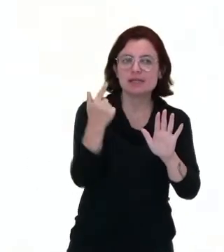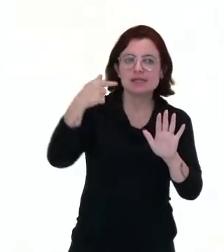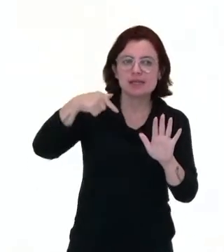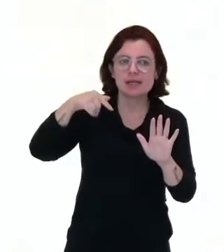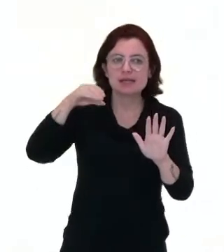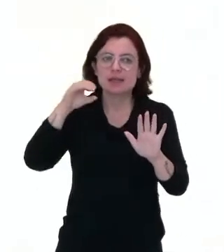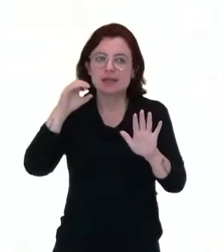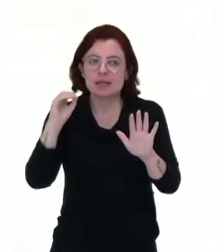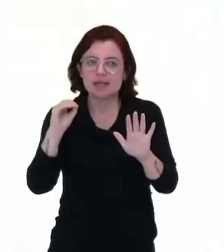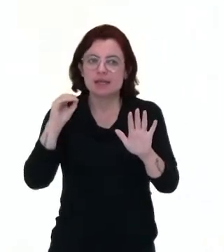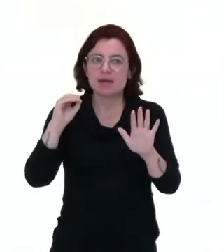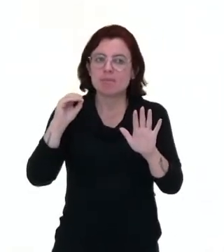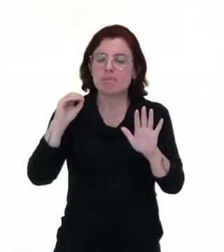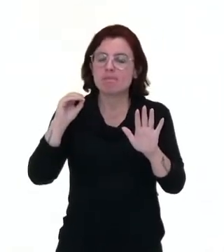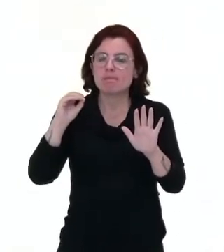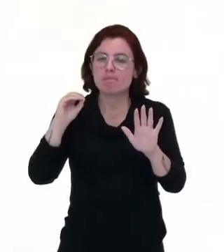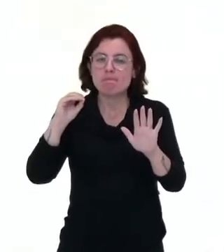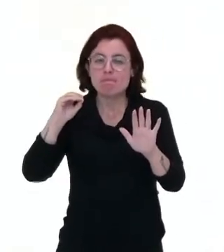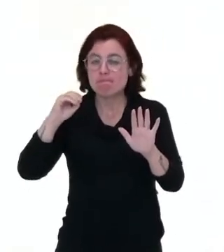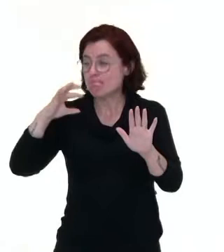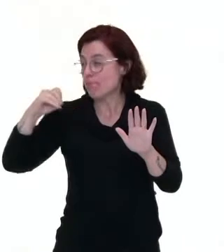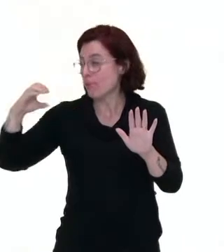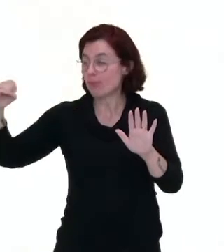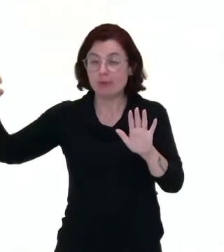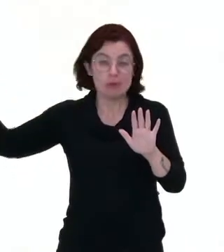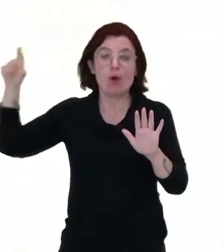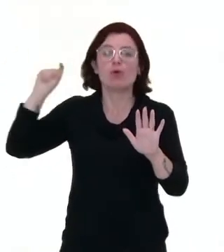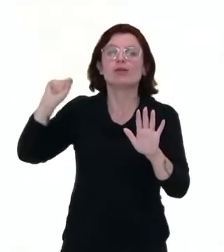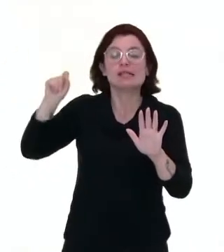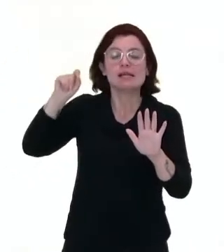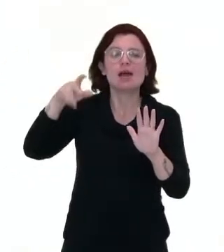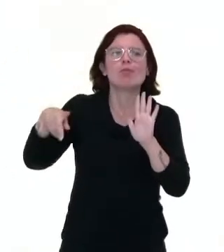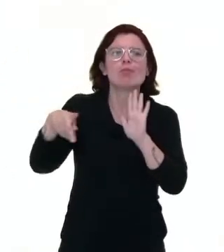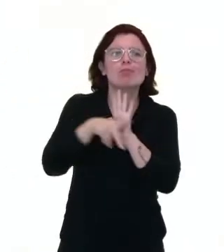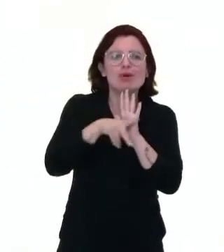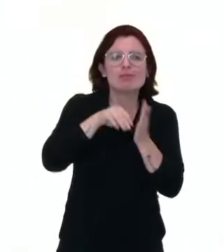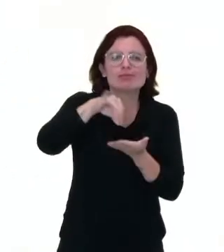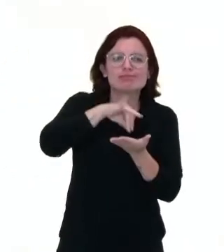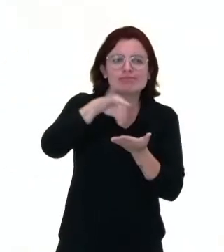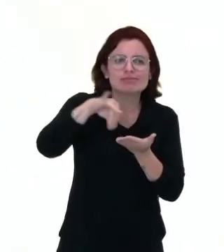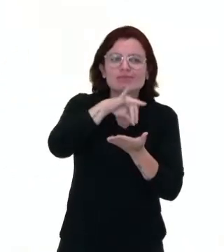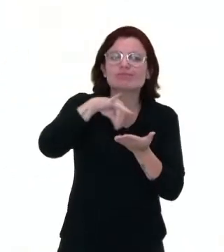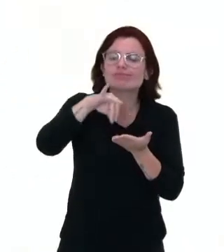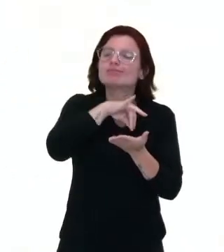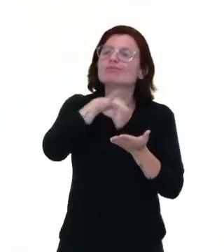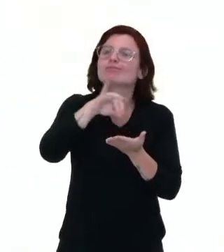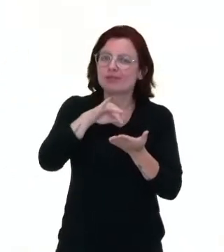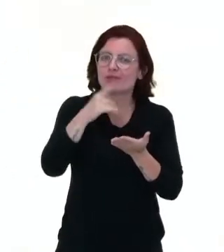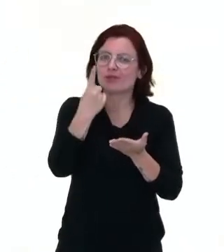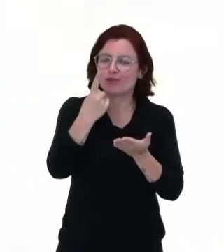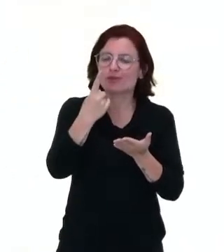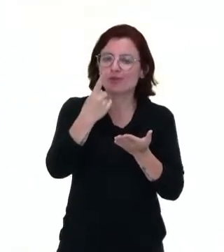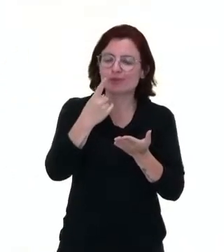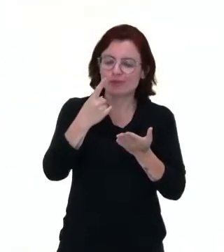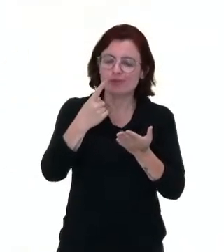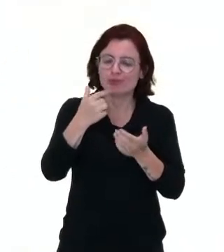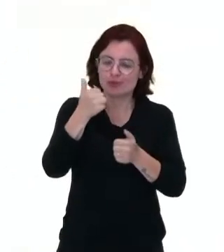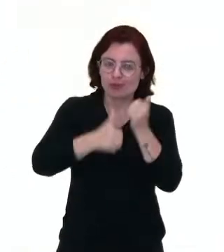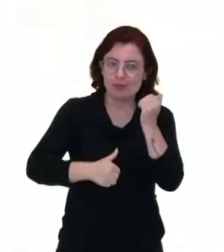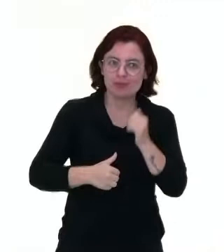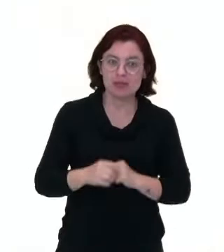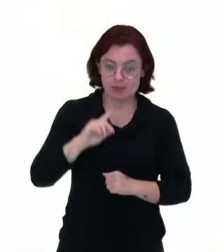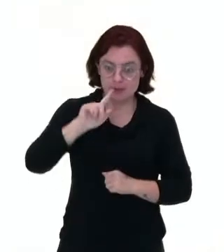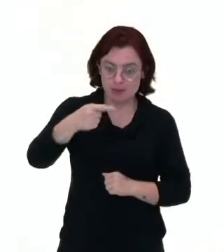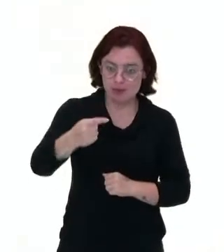de maneiras de fazer os 10 primeiros movimentos numa partida de xadrez. E depois de apenas 4